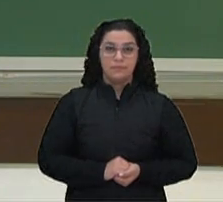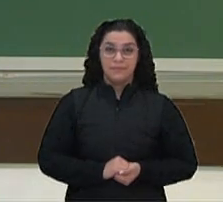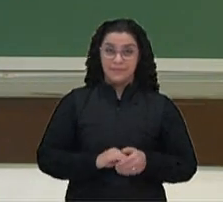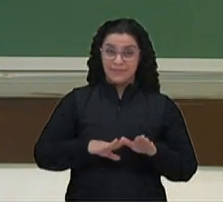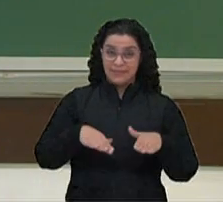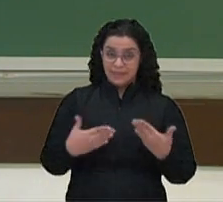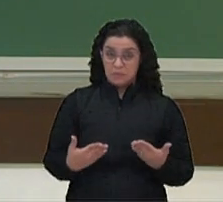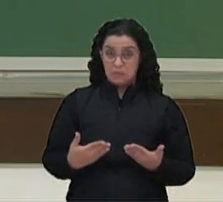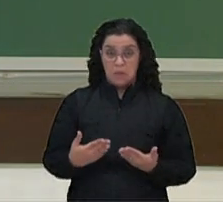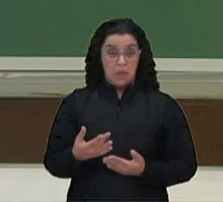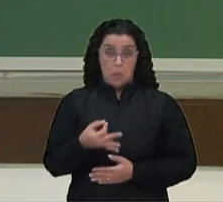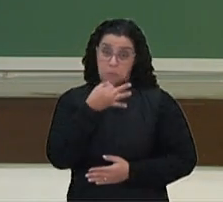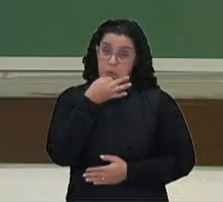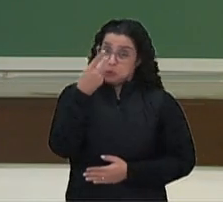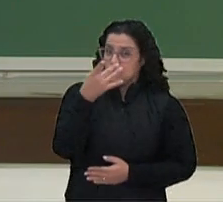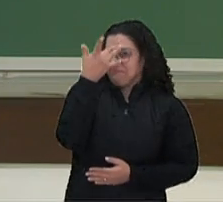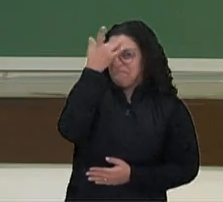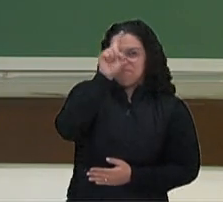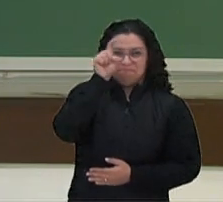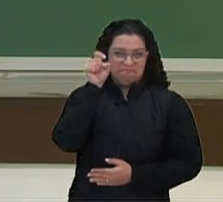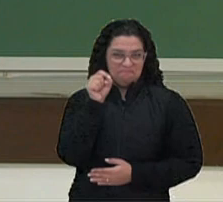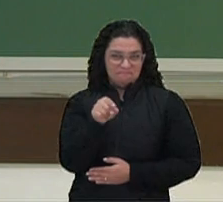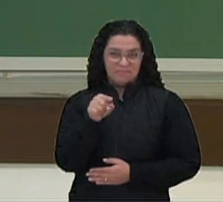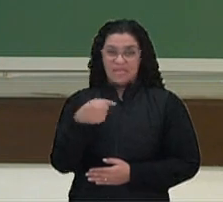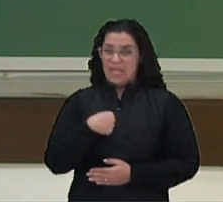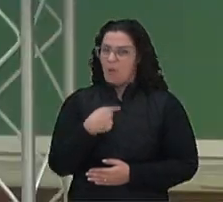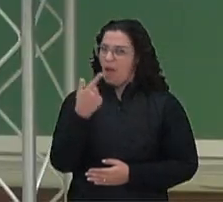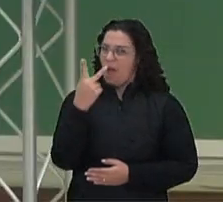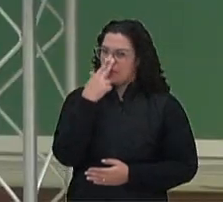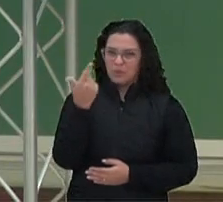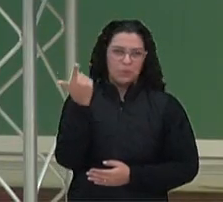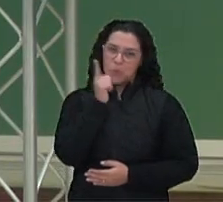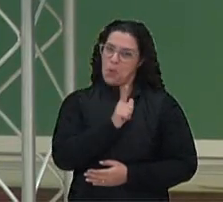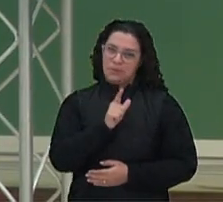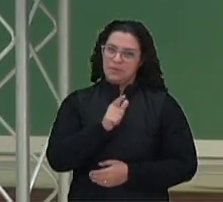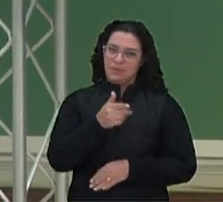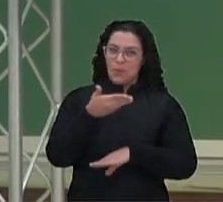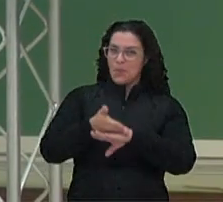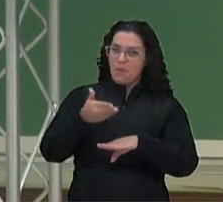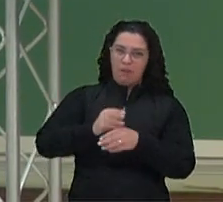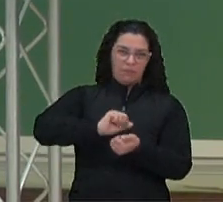Então, assim, eu não sei a opinião de vocês. Eu acho que eu não conseguiria praticar